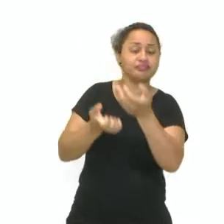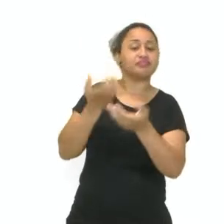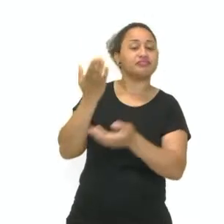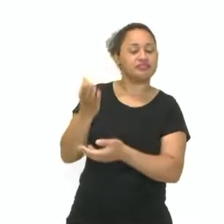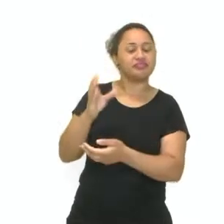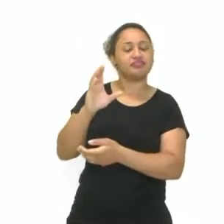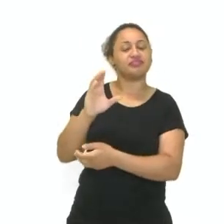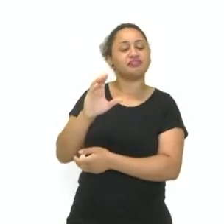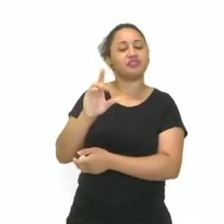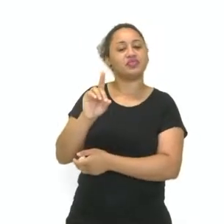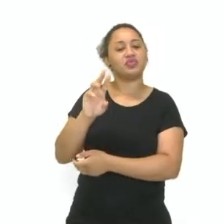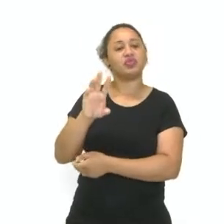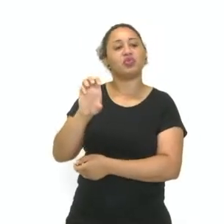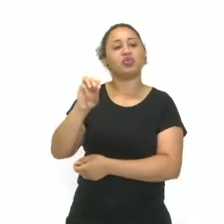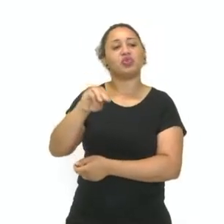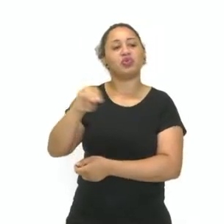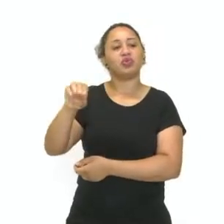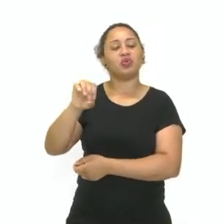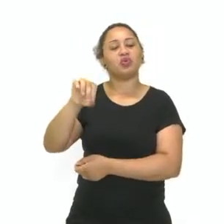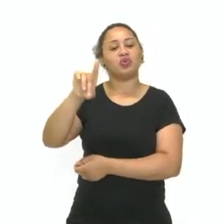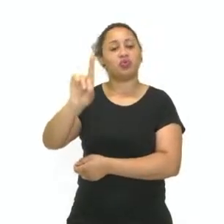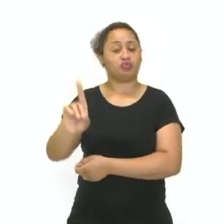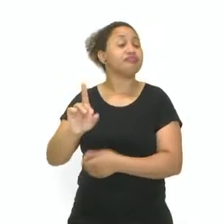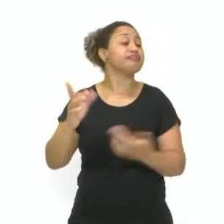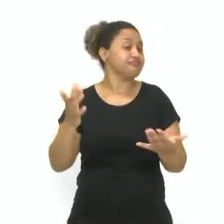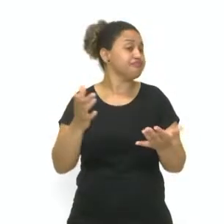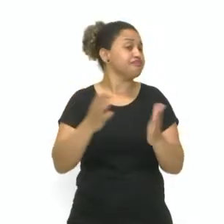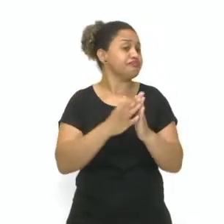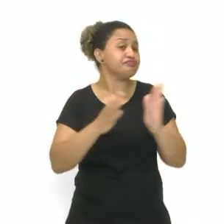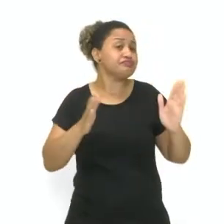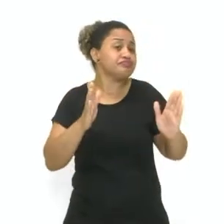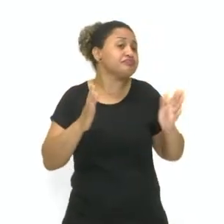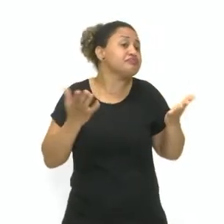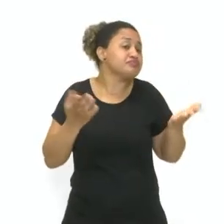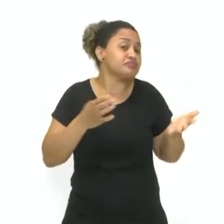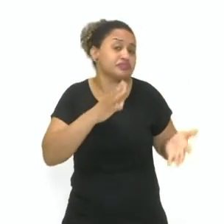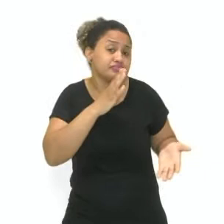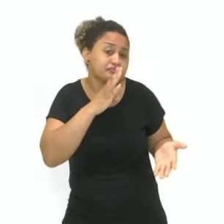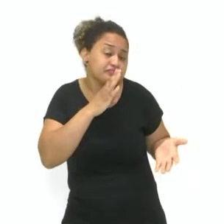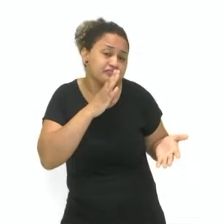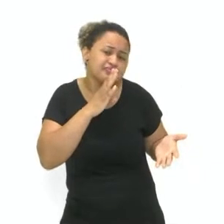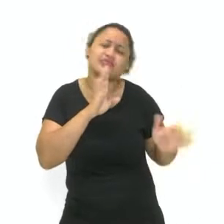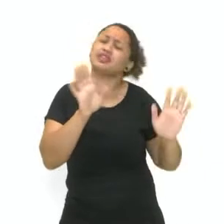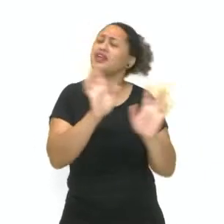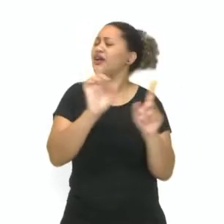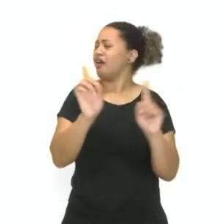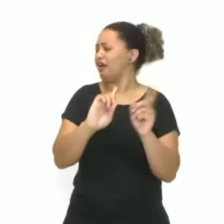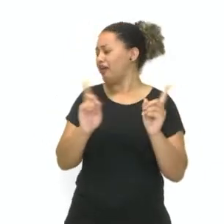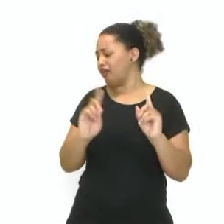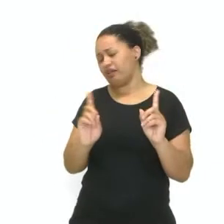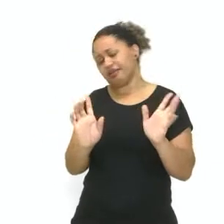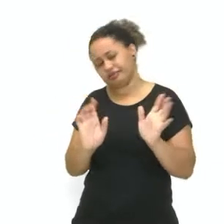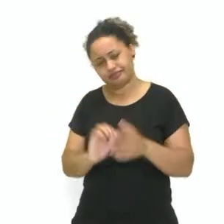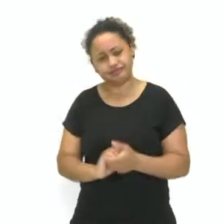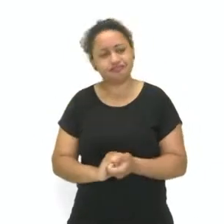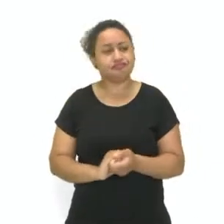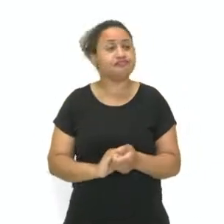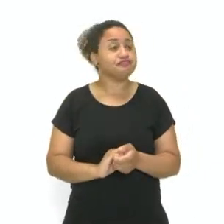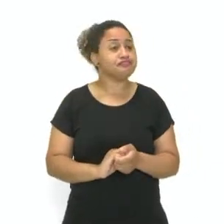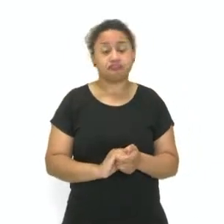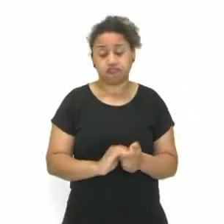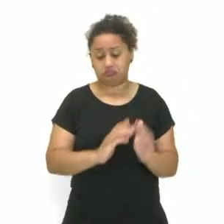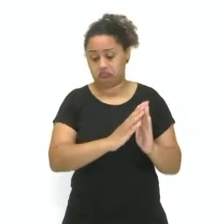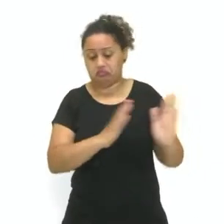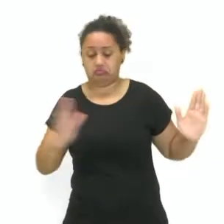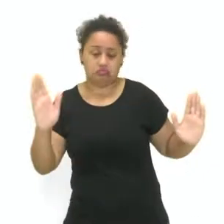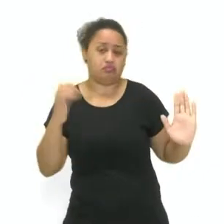Carlos Drummond de Andrade. Praticamente em silêncio? Ah, engano! Não se passaram em